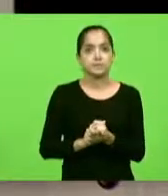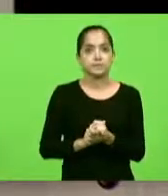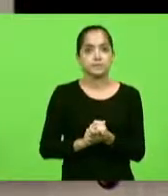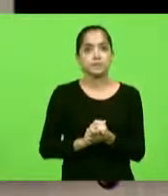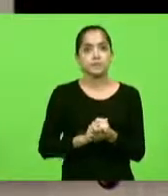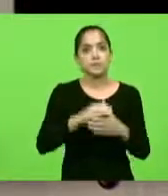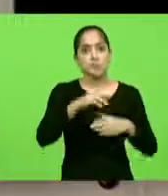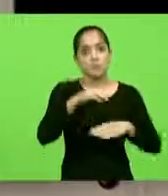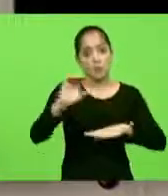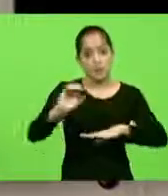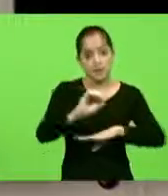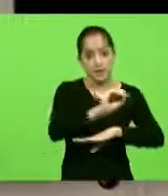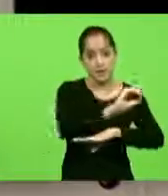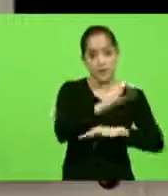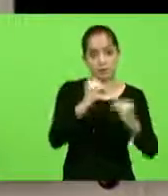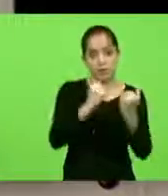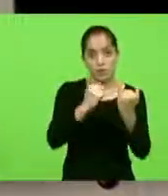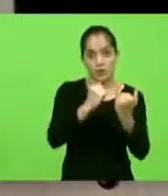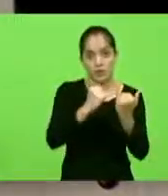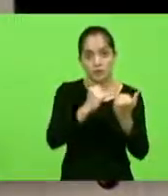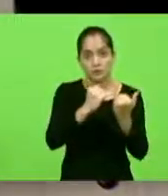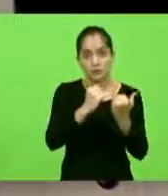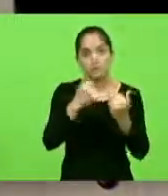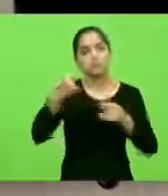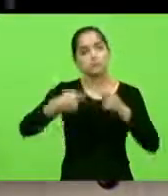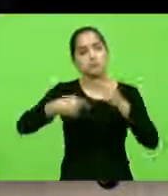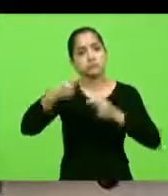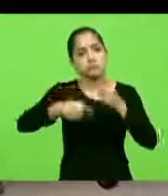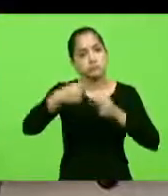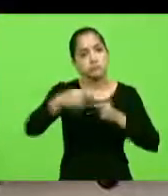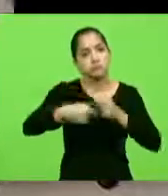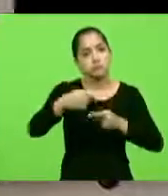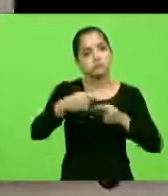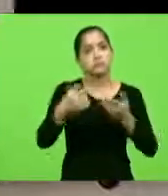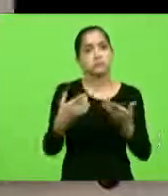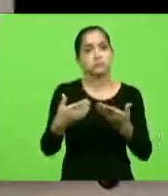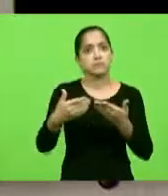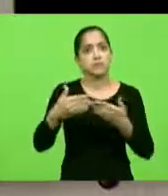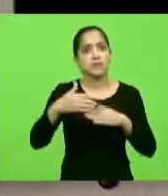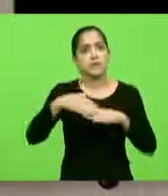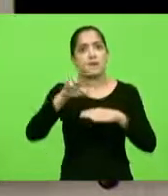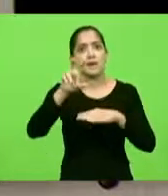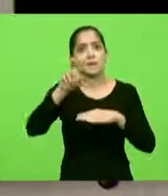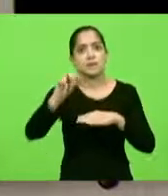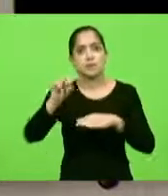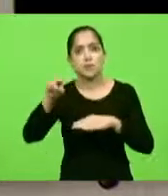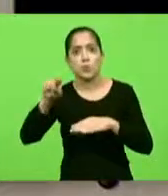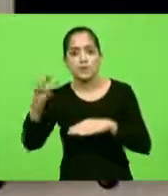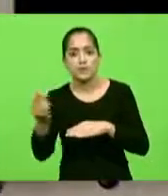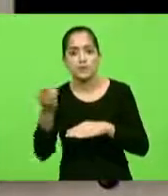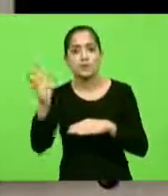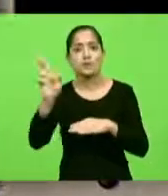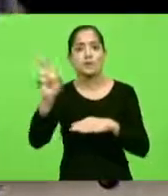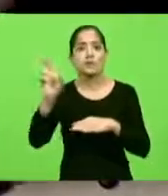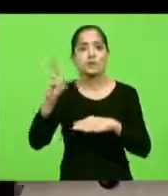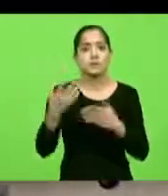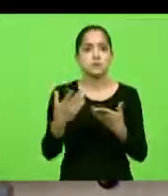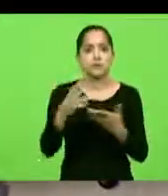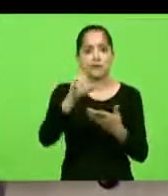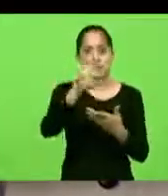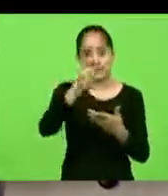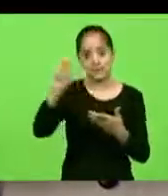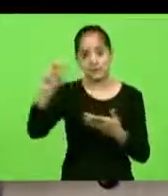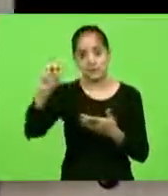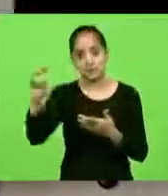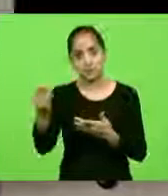meio oeste? Porque cada discussão que é feita aparece aqui 50 milhões, 100 milhões, até porque tem 500 milhões aqui em